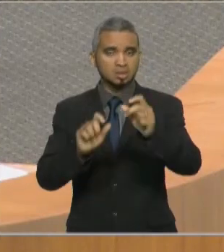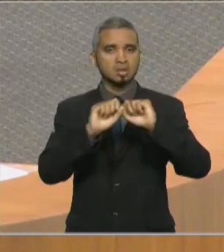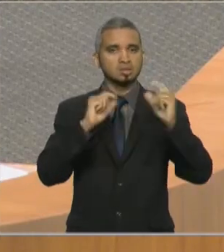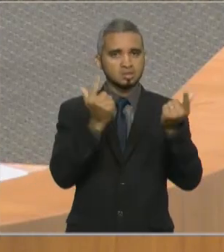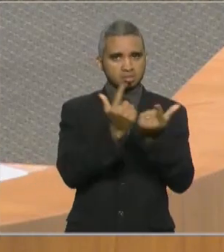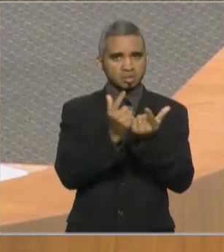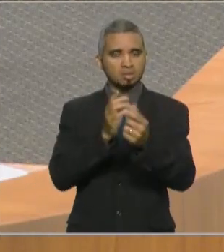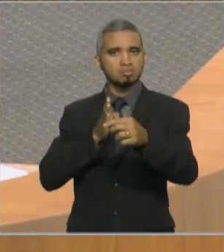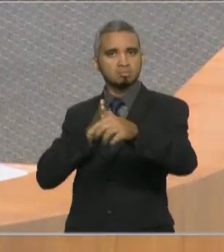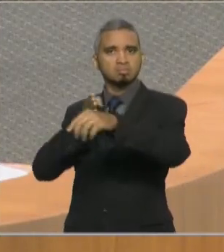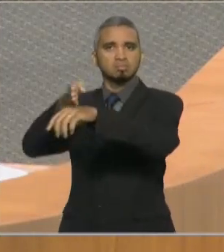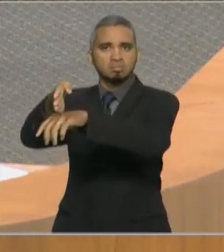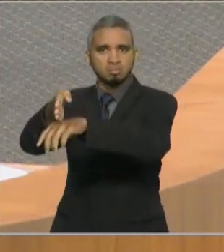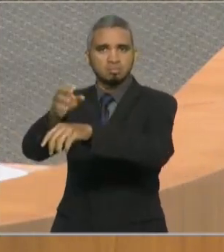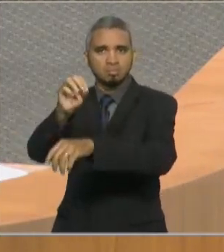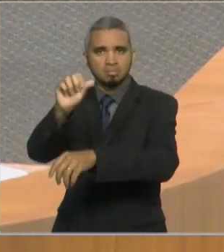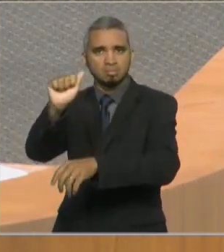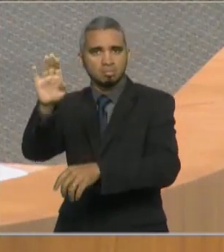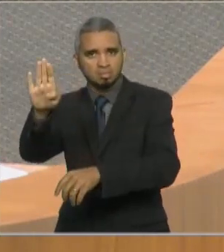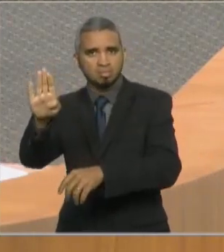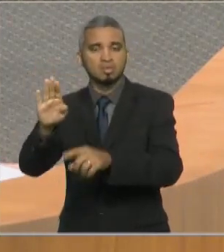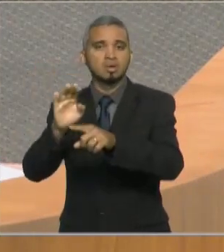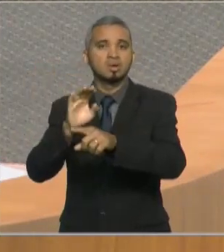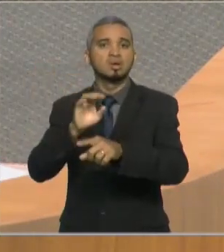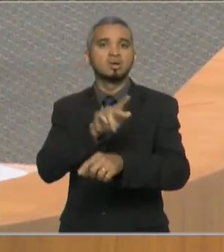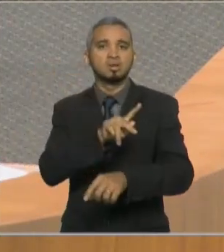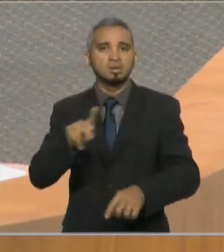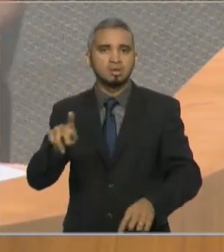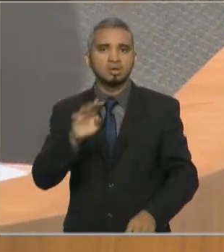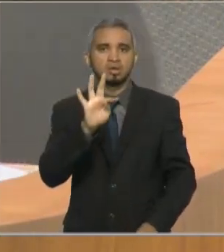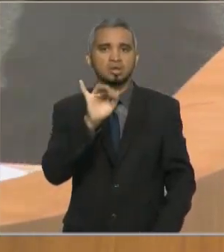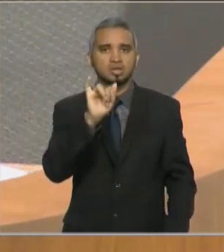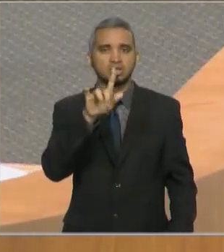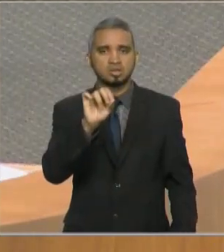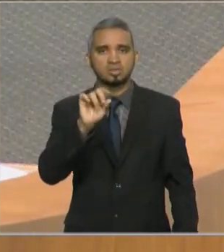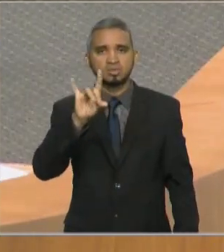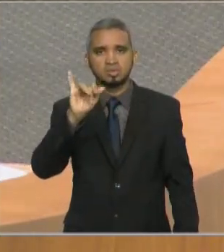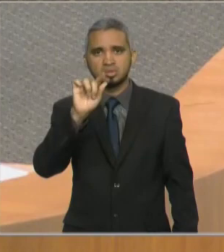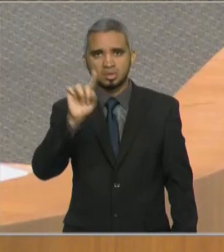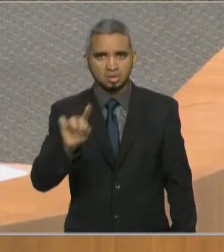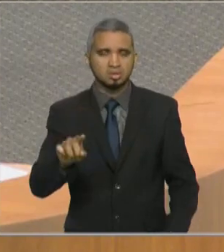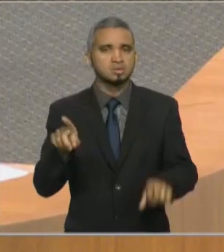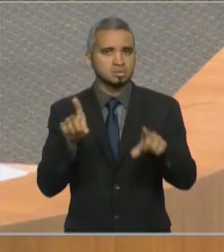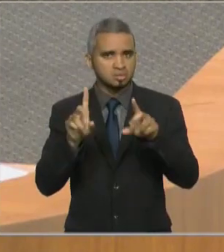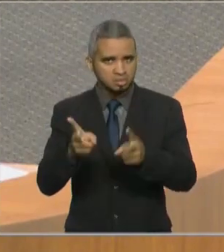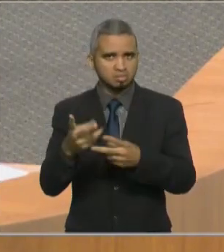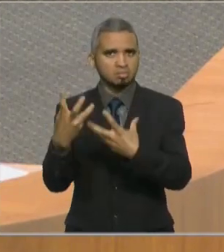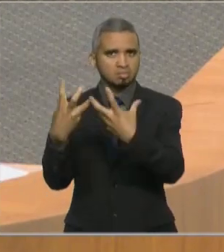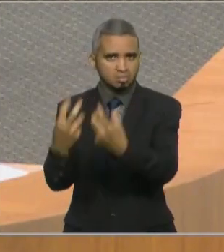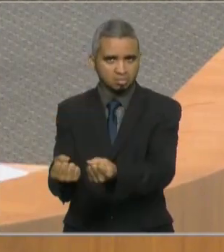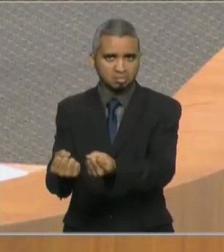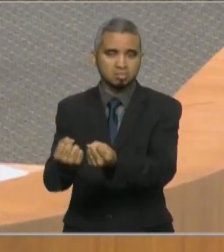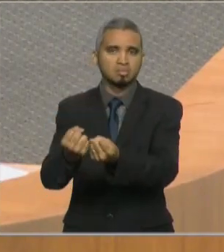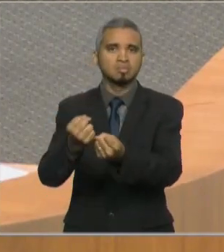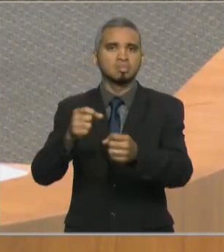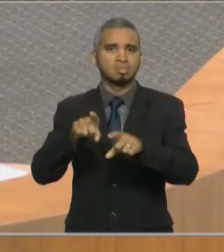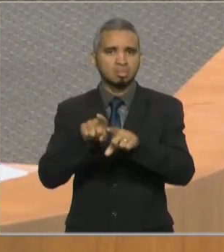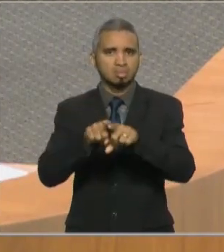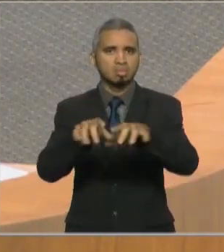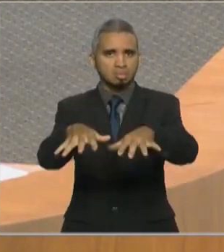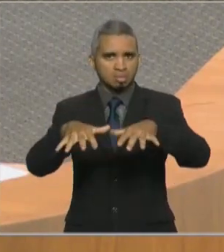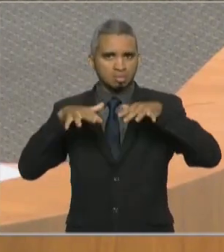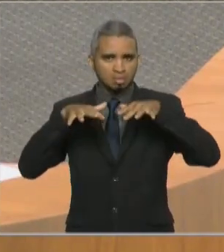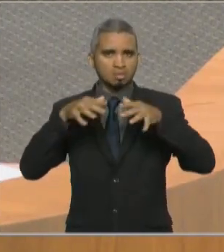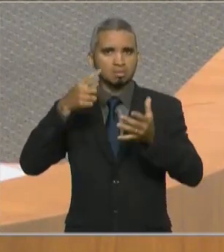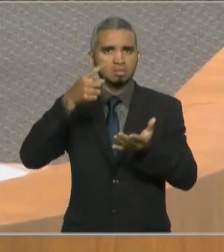foram prontamente atendidos pelo doutor Tiago Dias, que é o atual presidente da OAB, em audiências públicas em defesa dos professores dos